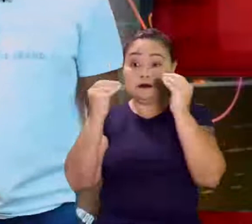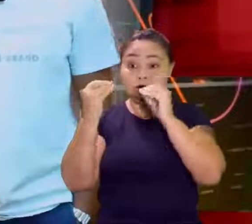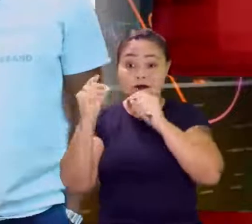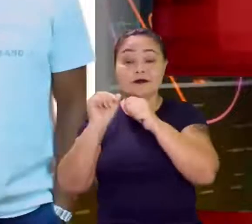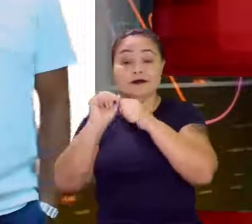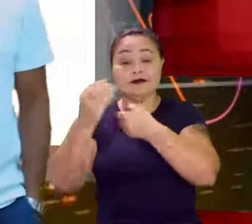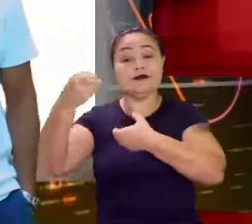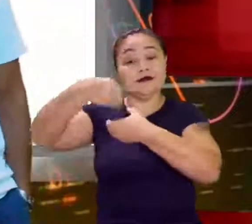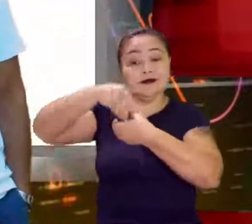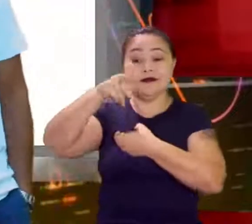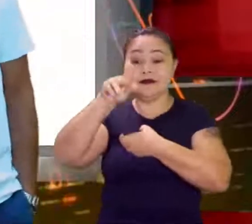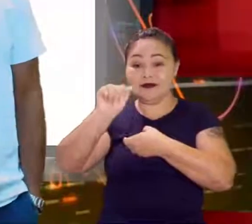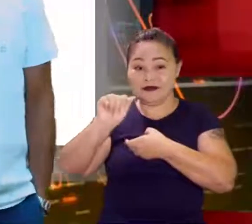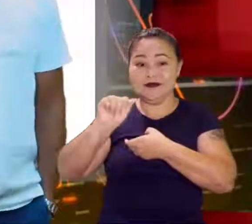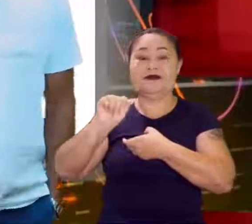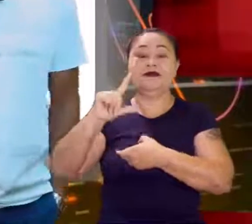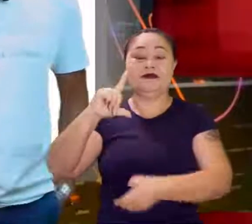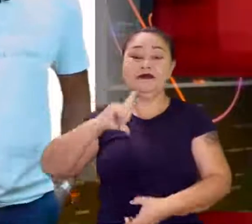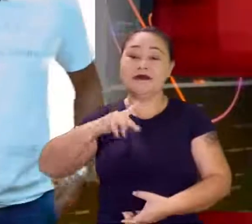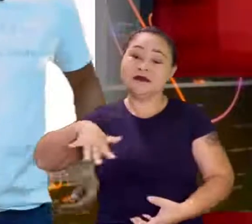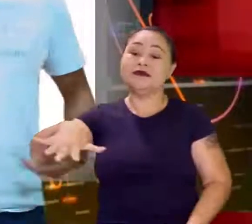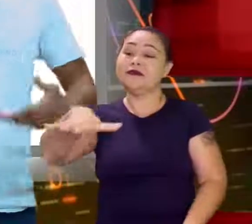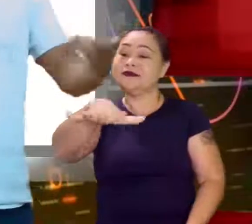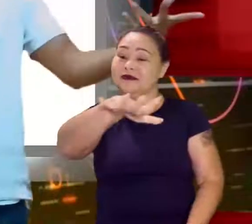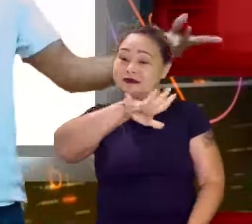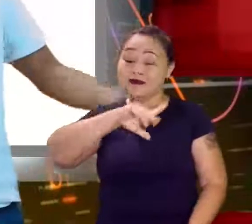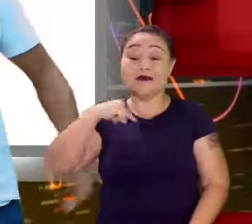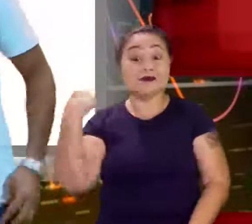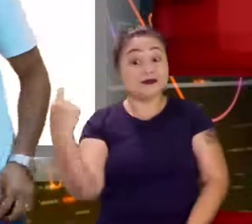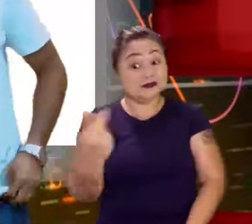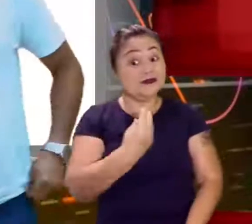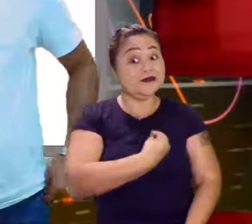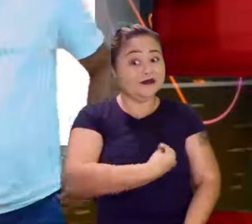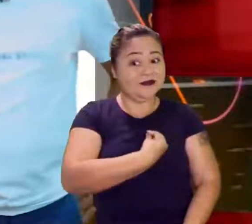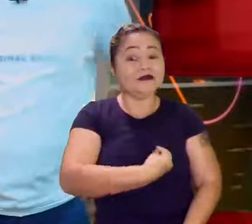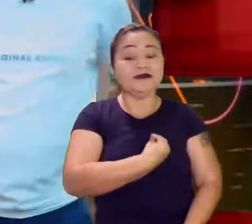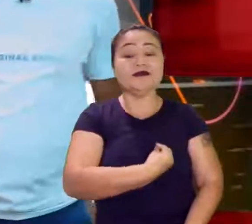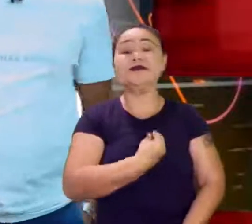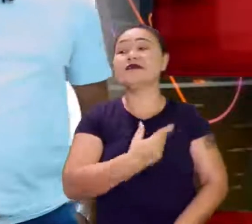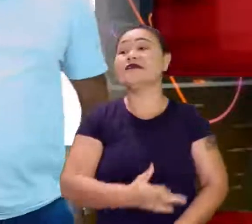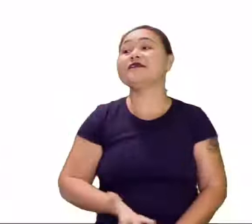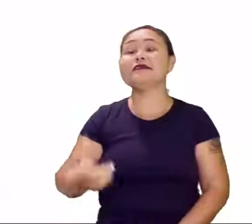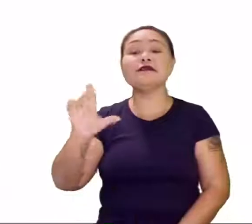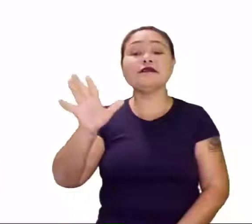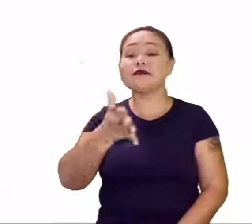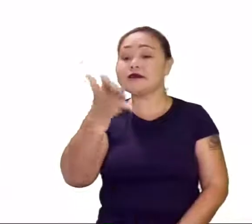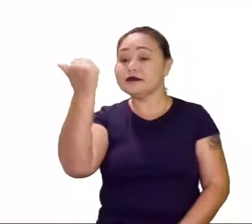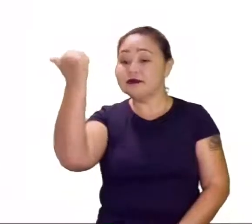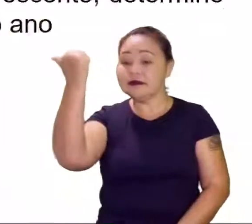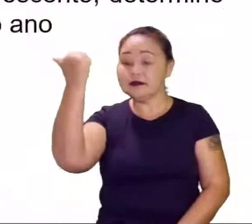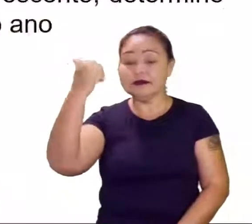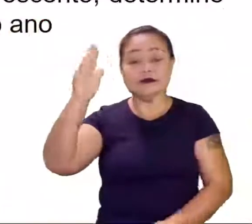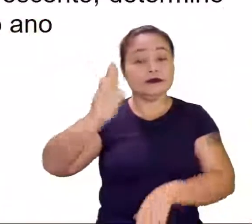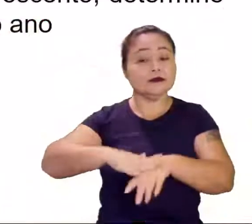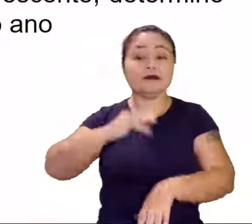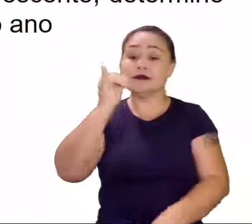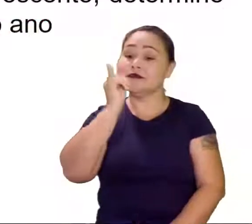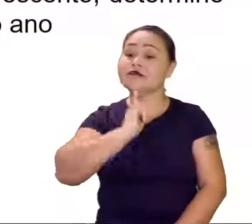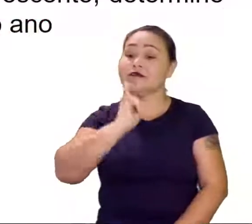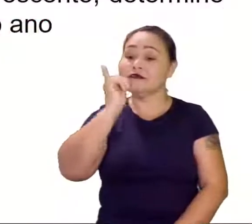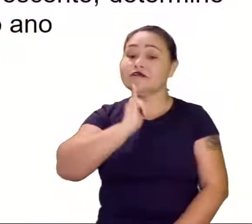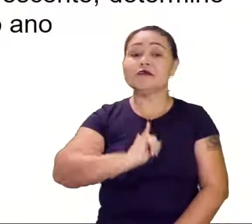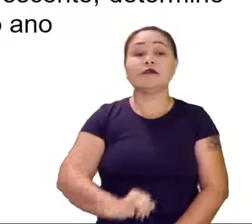insere a progressão também No meio da nossa vida. No meio da nossa vida, isso mesmo. Vamos lá então, mais um